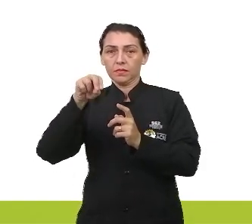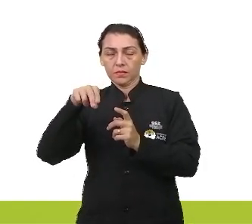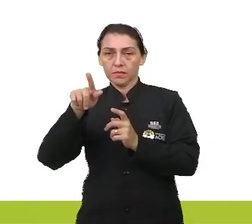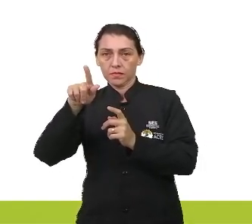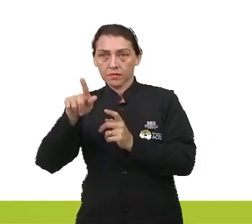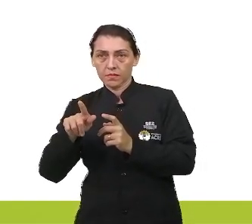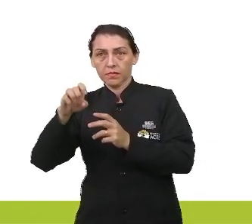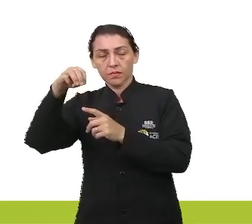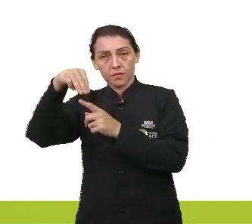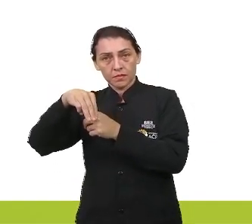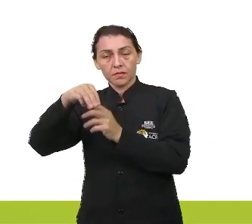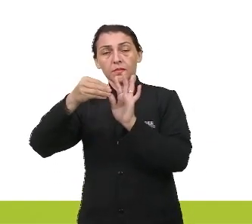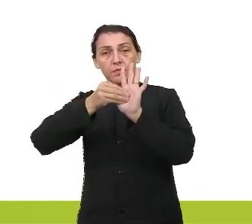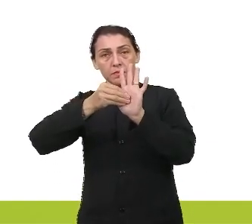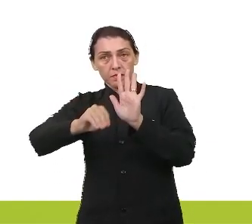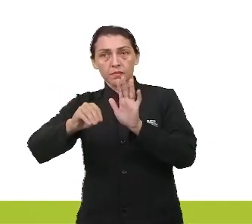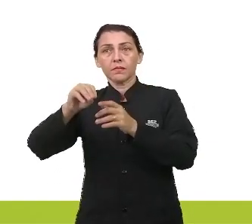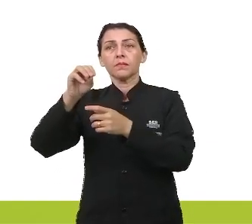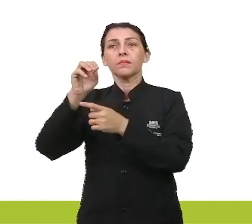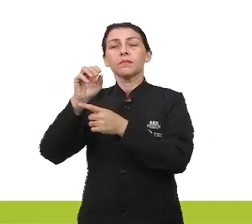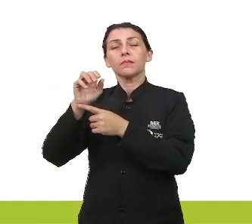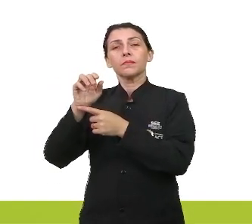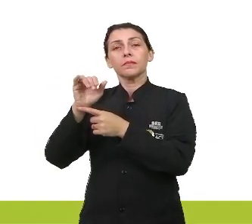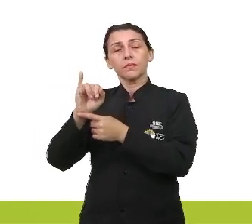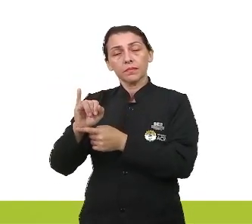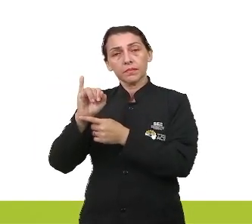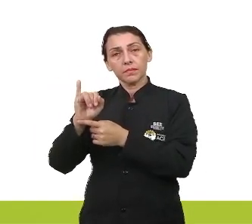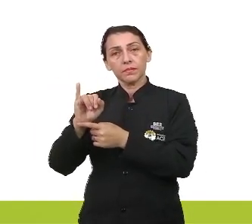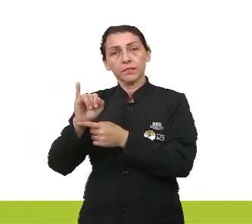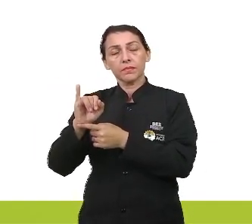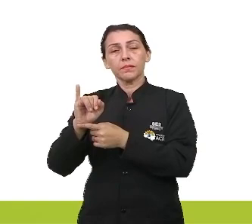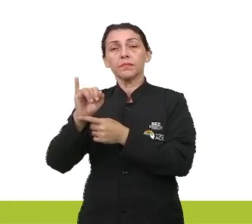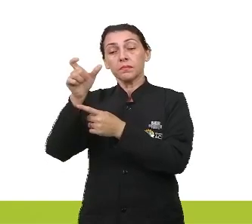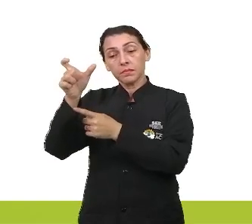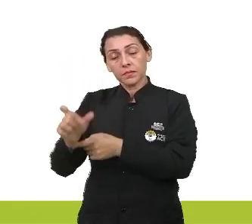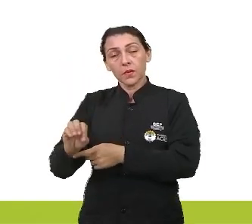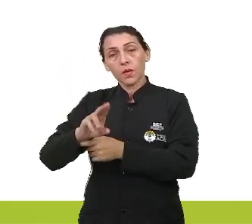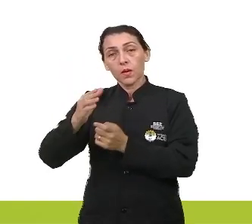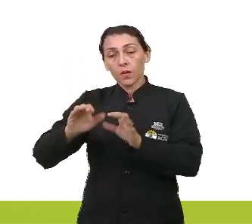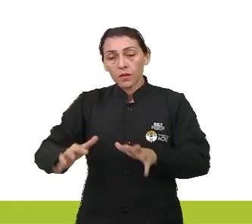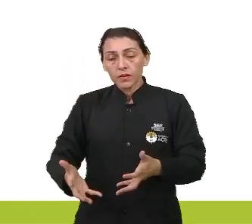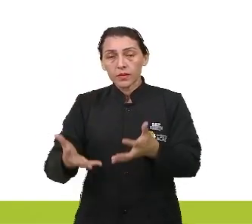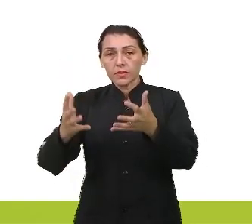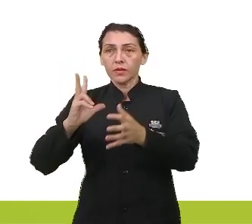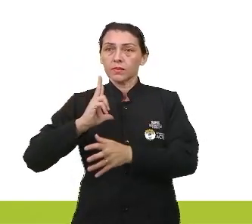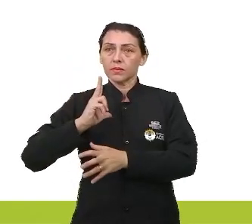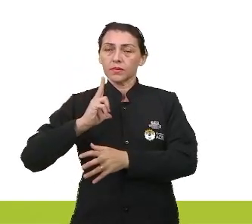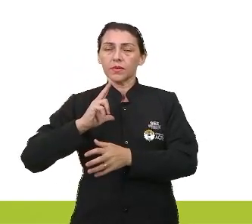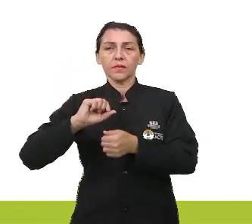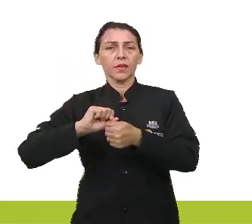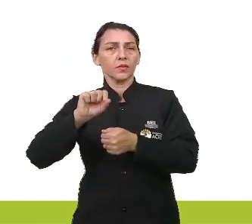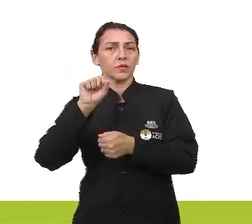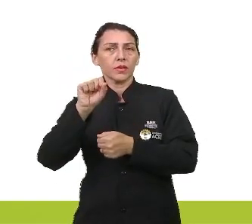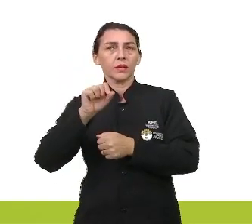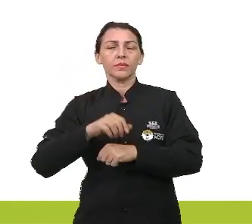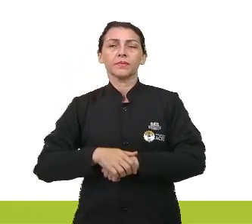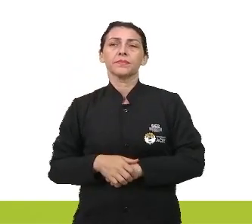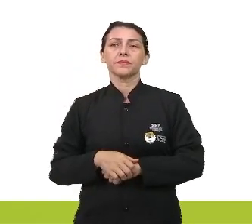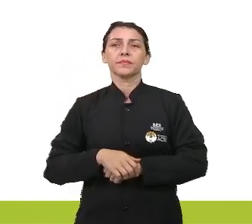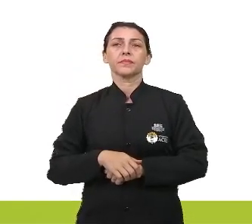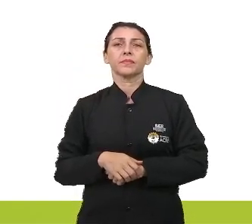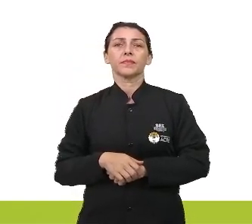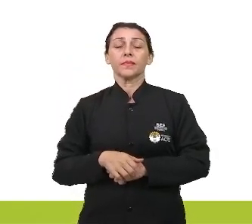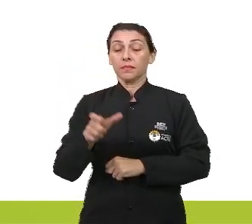ONGs, M como mídia e I como indivíduos ou iniciativa privada, que faz o quê? Cabe